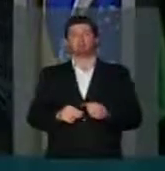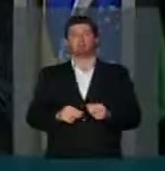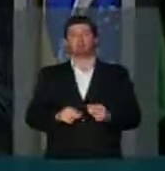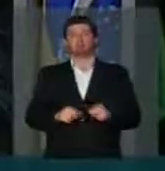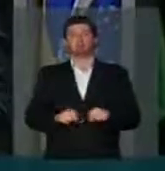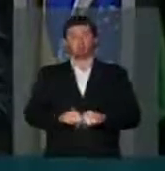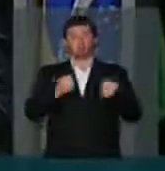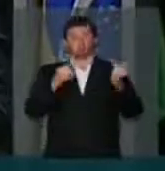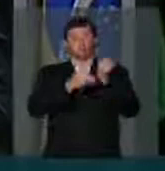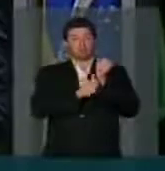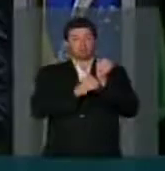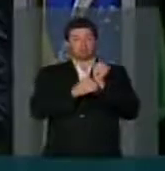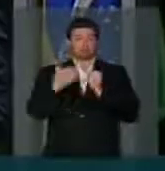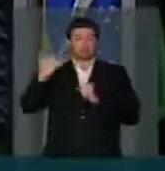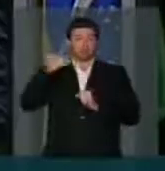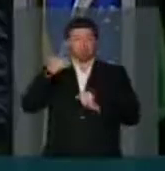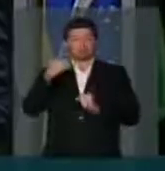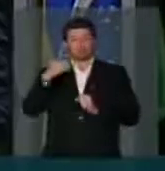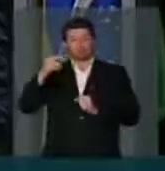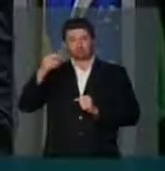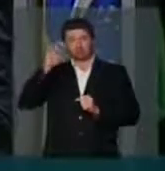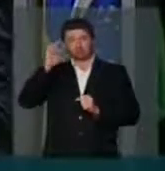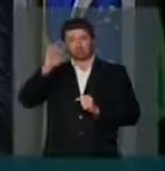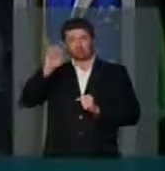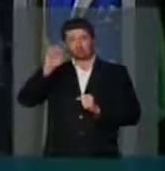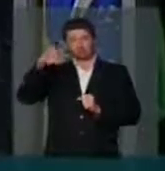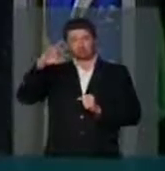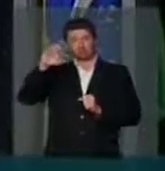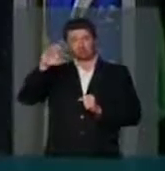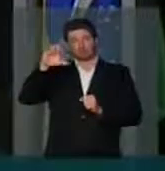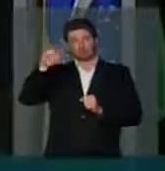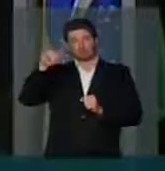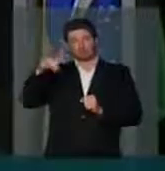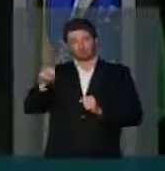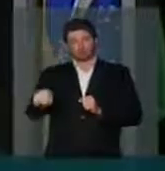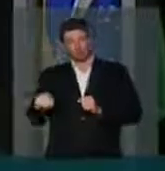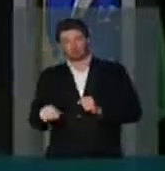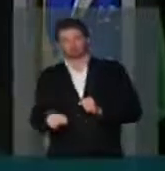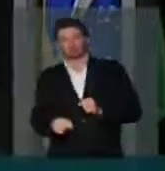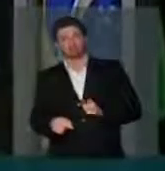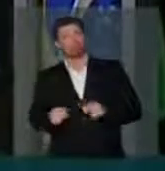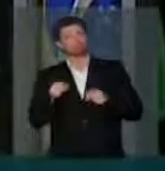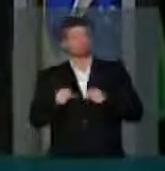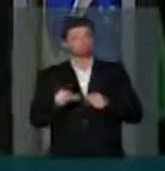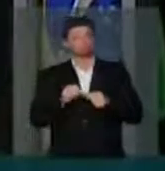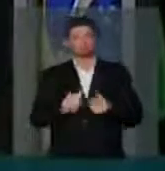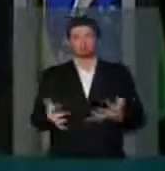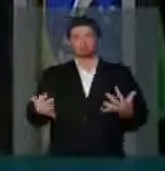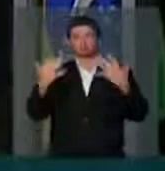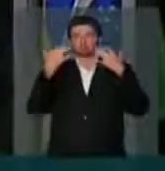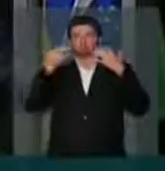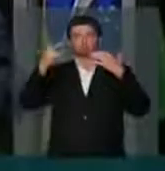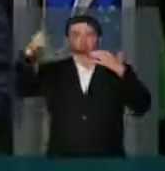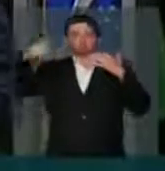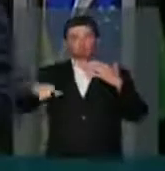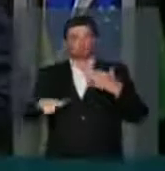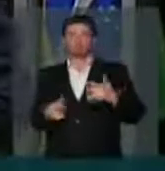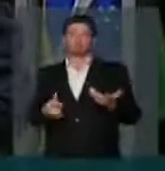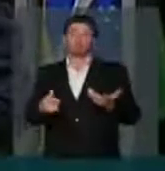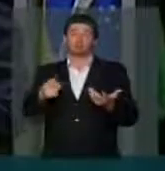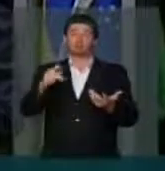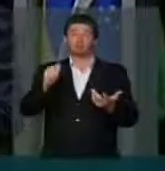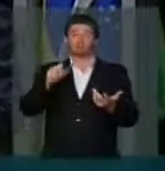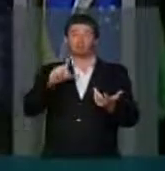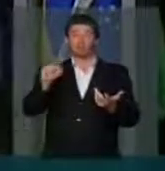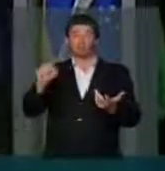o sigilo da conta bancária do caseiro Francelino. Isso também foi mais um escândalo que daí o